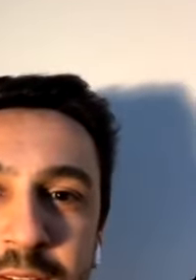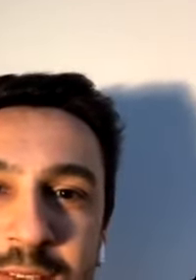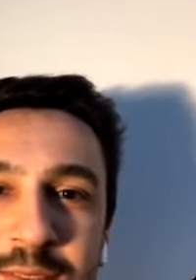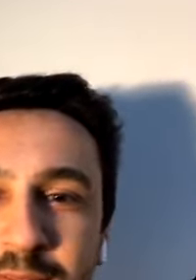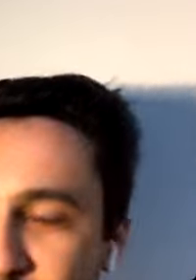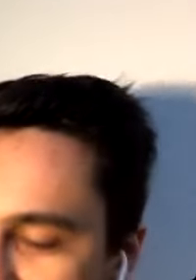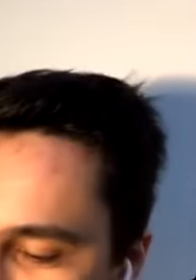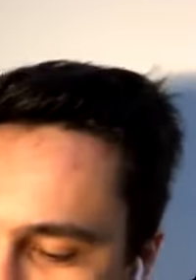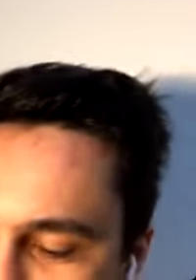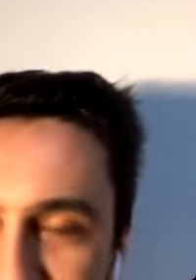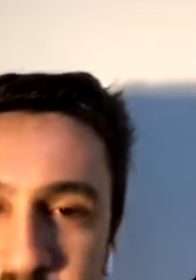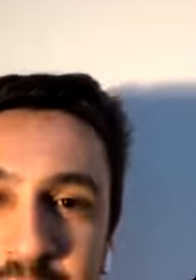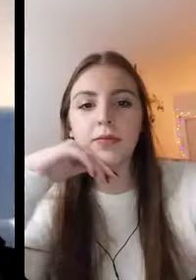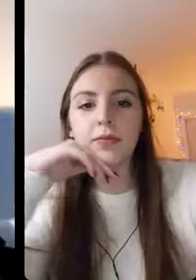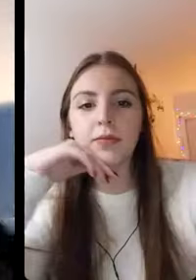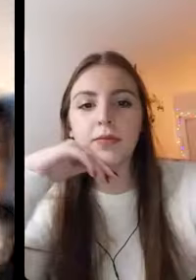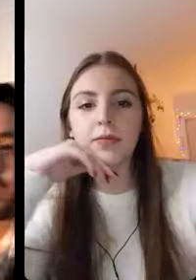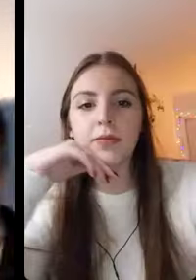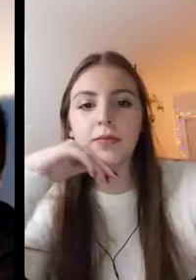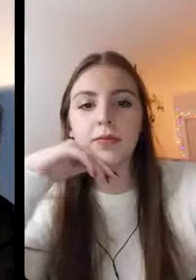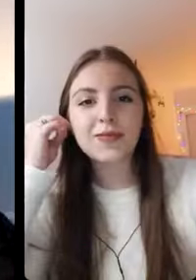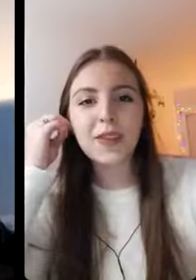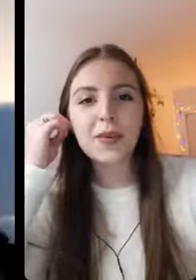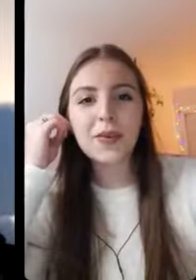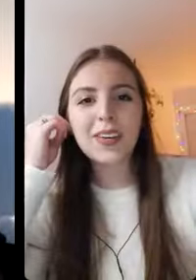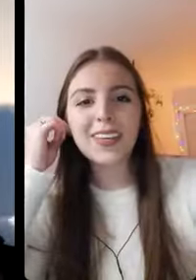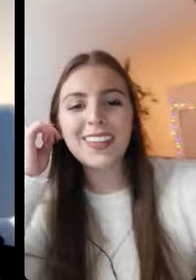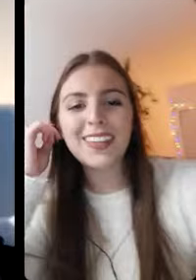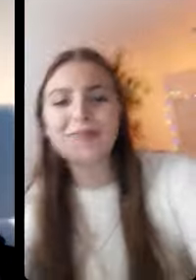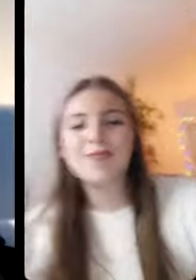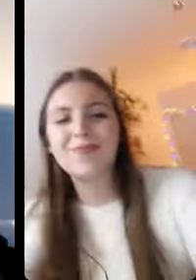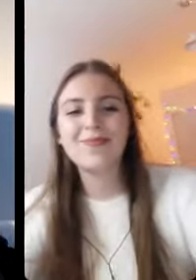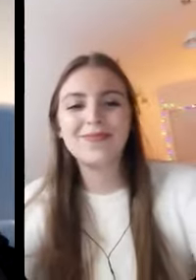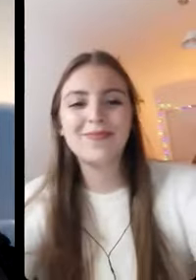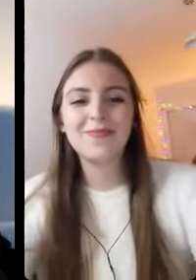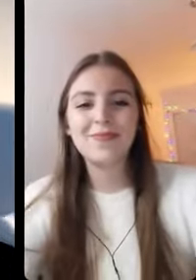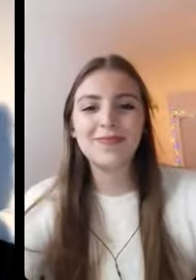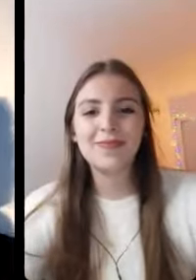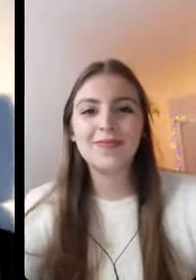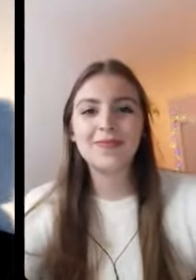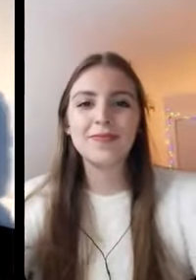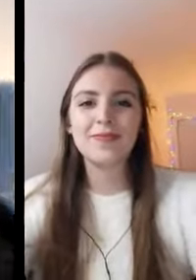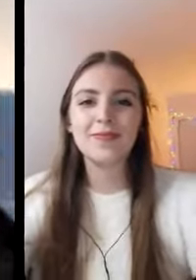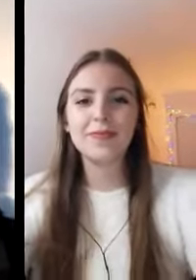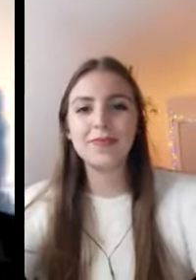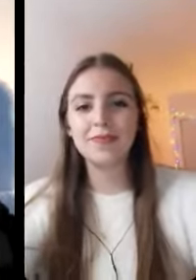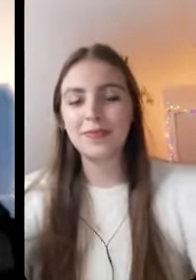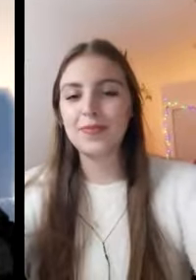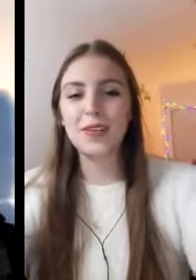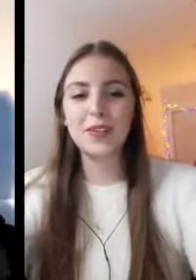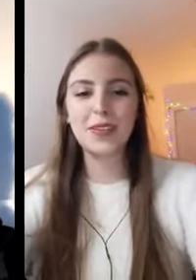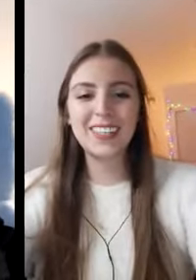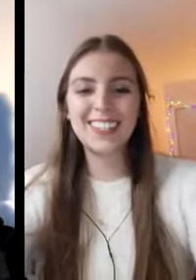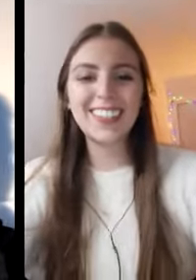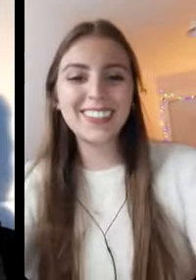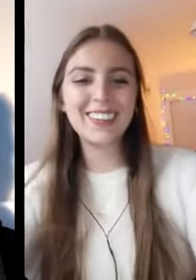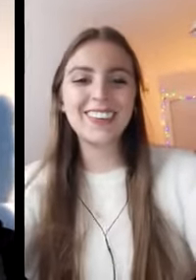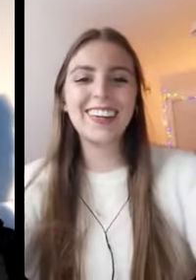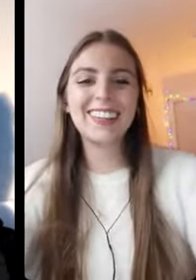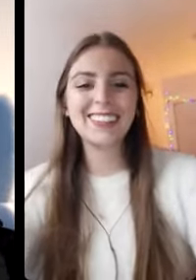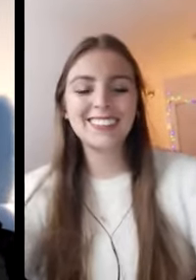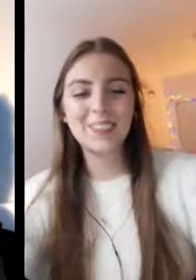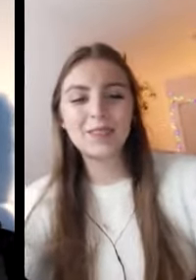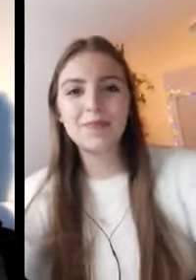E aí? Boa noite, Oi. Michel. Beleza. Boa E aí, noite, Sofia? Sofia. Tudo bom? Boa noite,